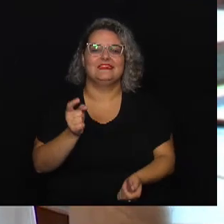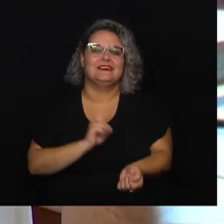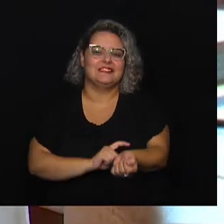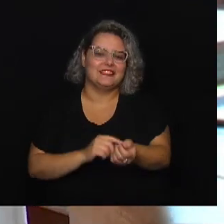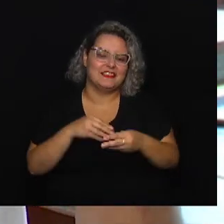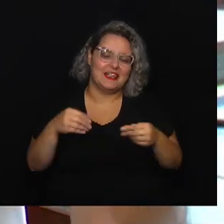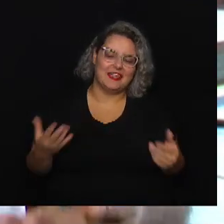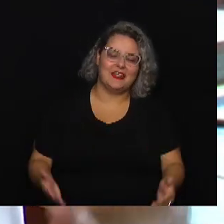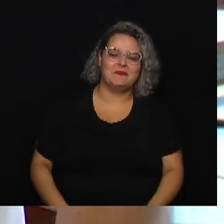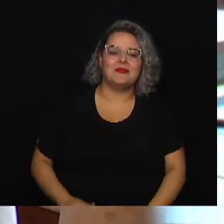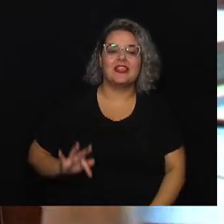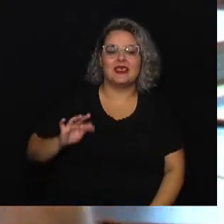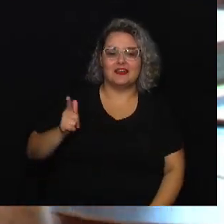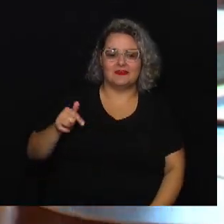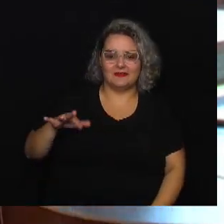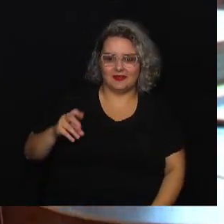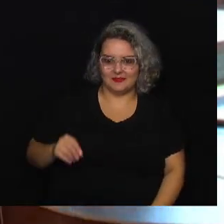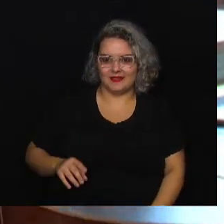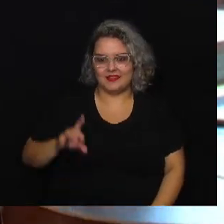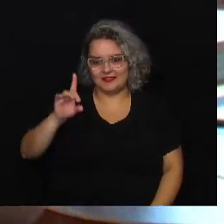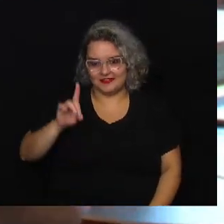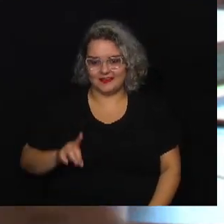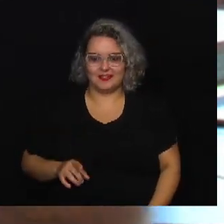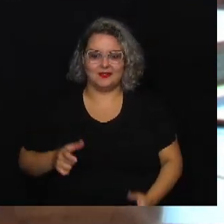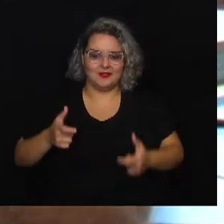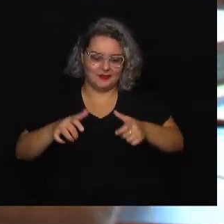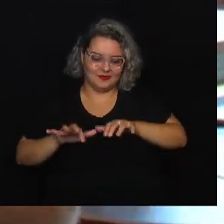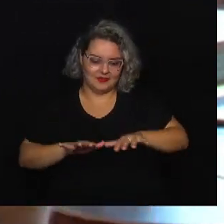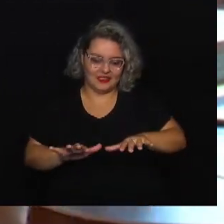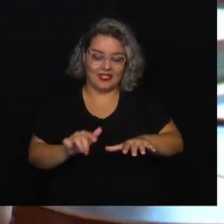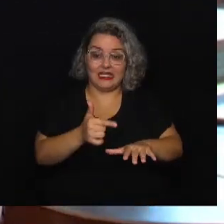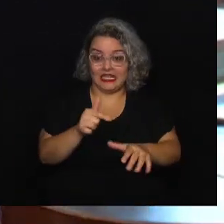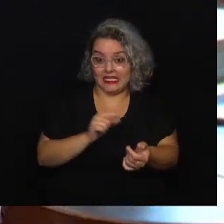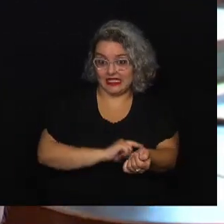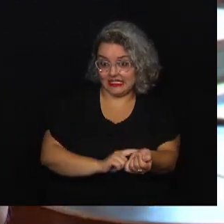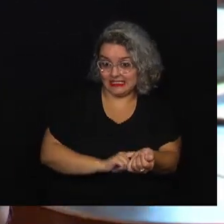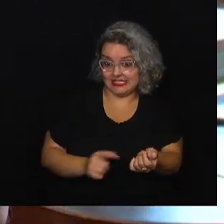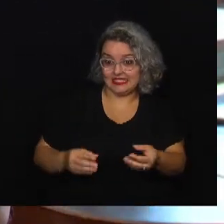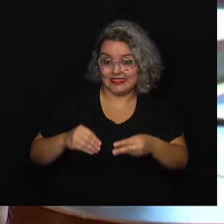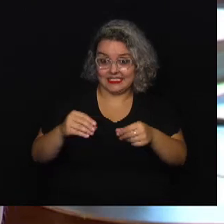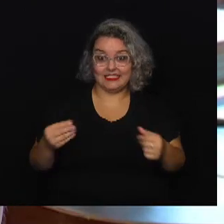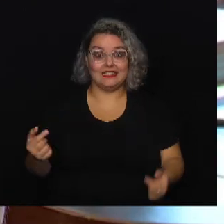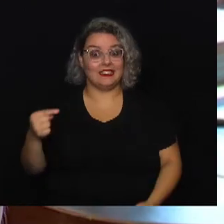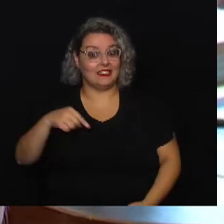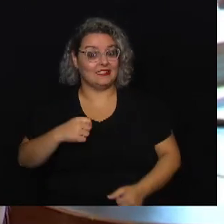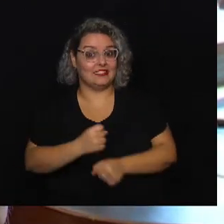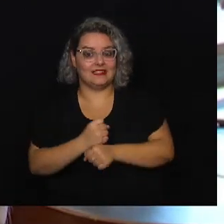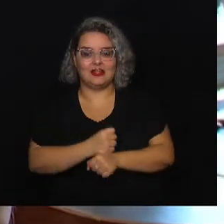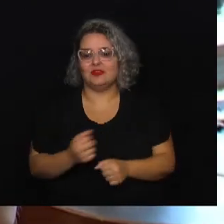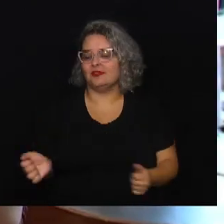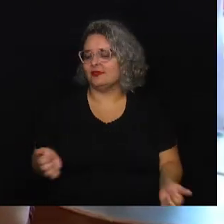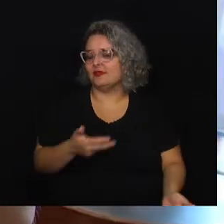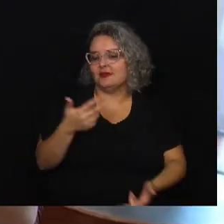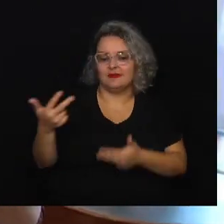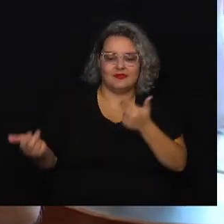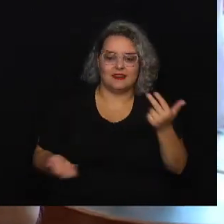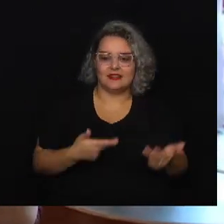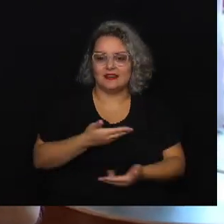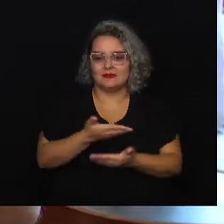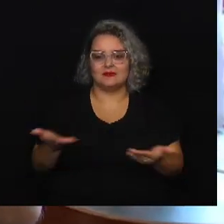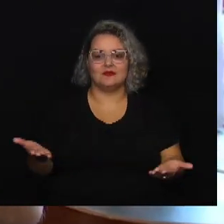Azevedo, diretor do bloco Nem Sangue Nem Areia. Esse ano trazendo muita novidade para vocês. É um enredo